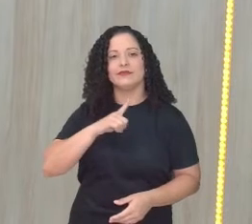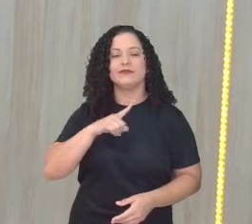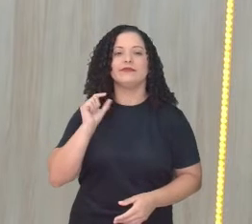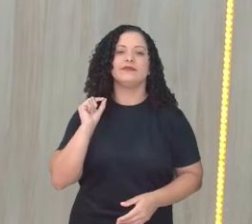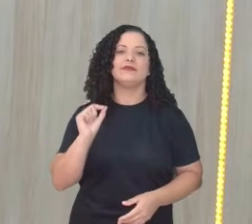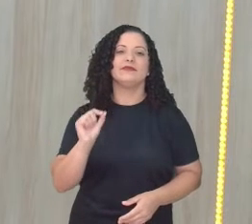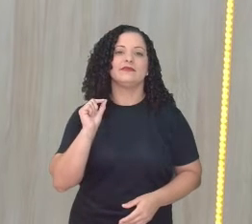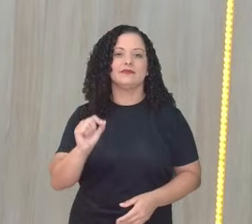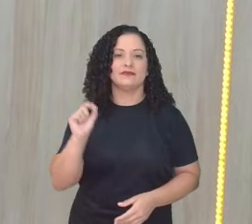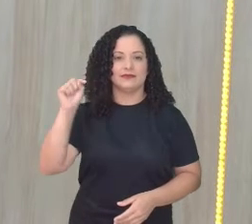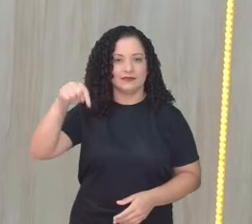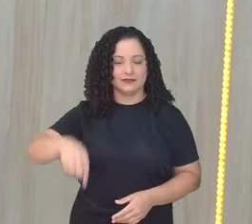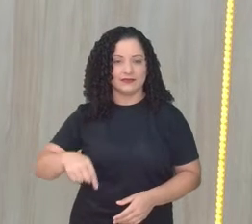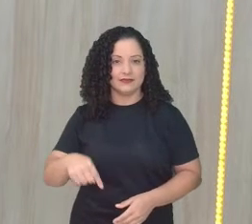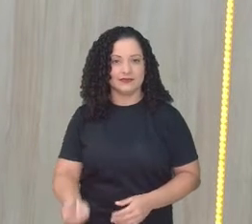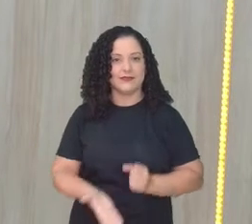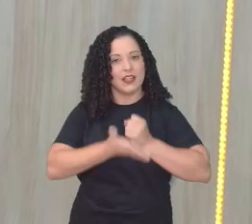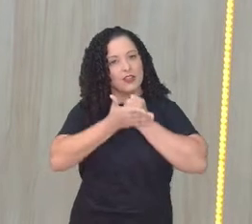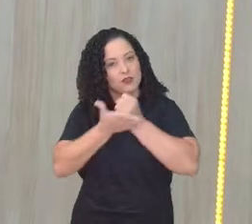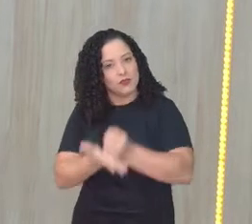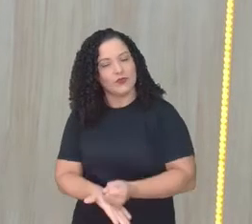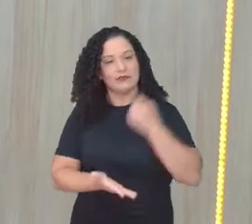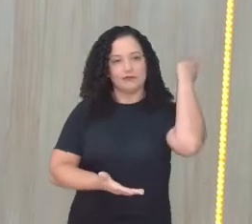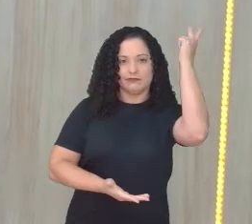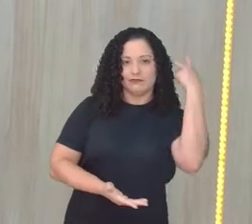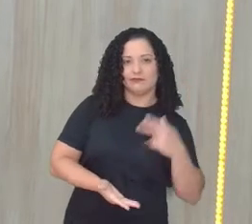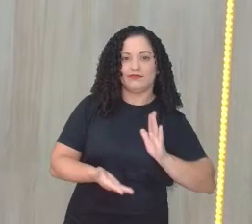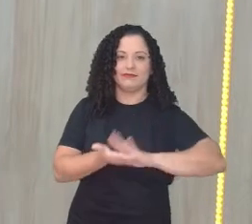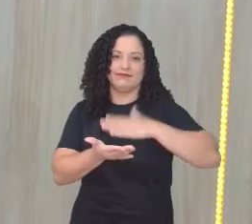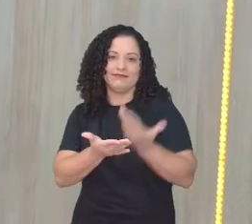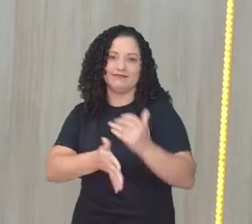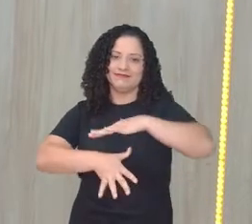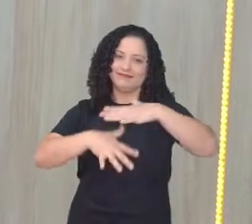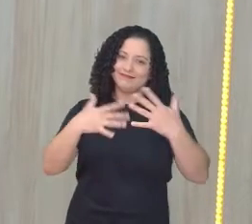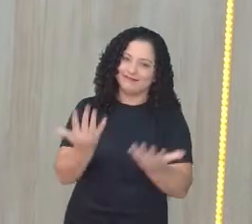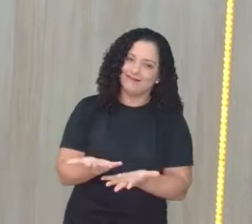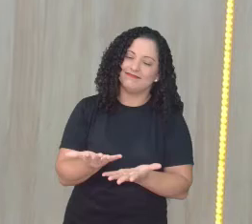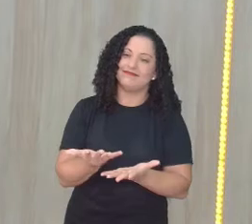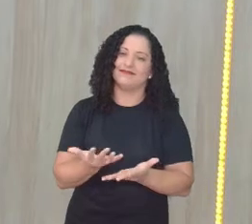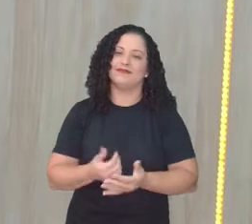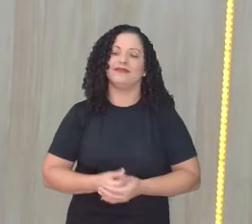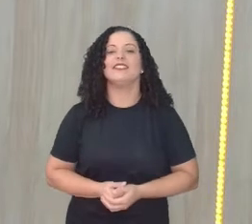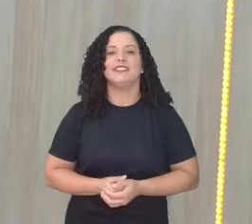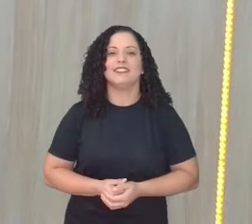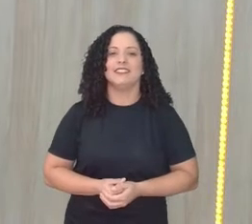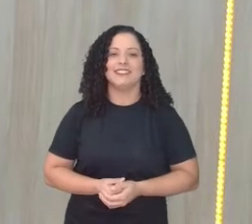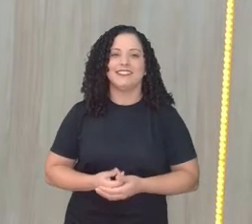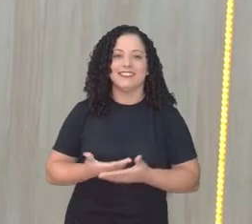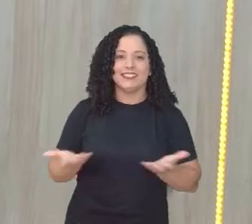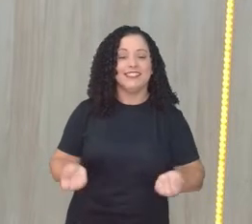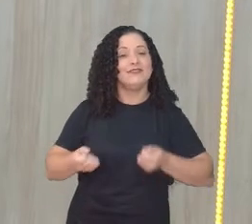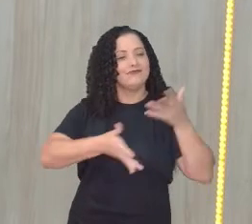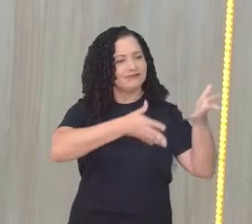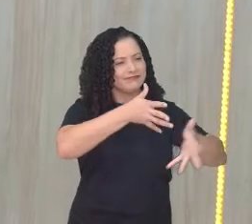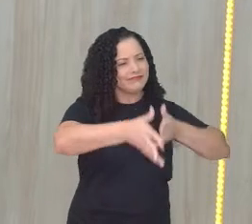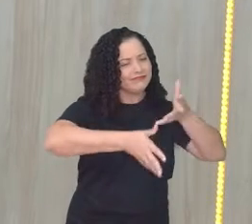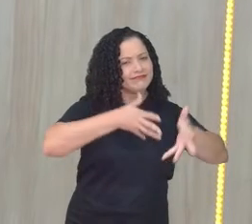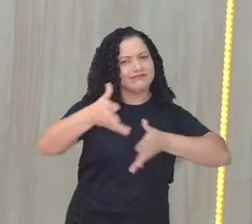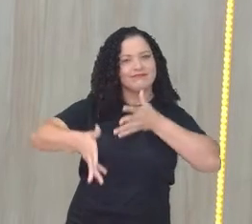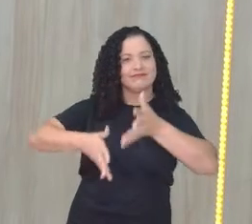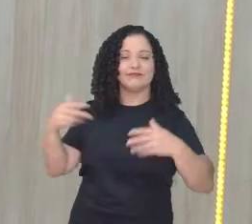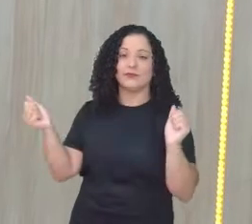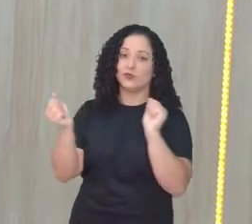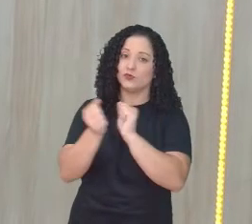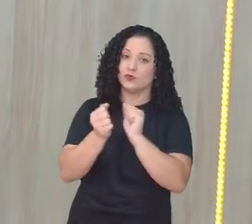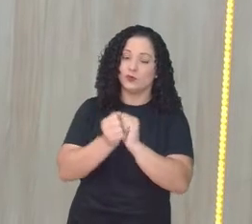a ajuda da nossa colega Késia, ela aqui ó, Kézinha. Faz teu nome aí, Késia, junto com toda a